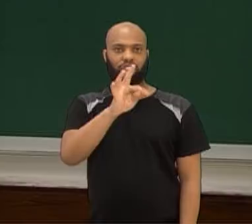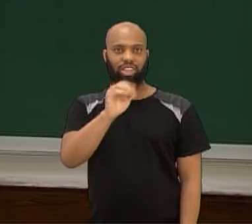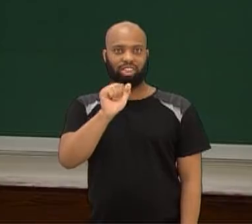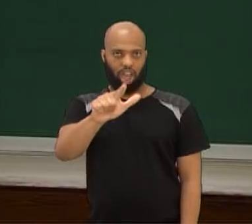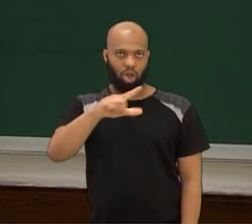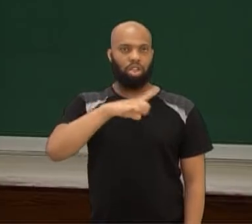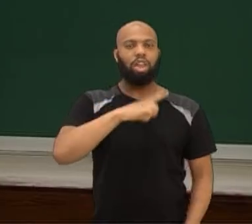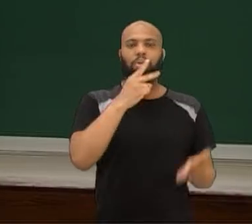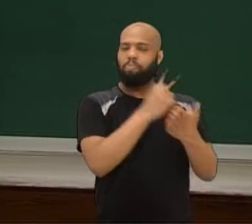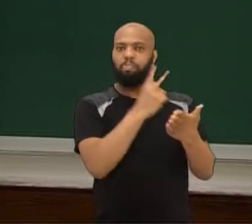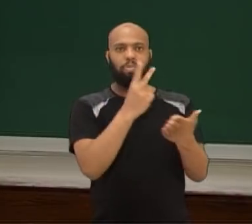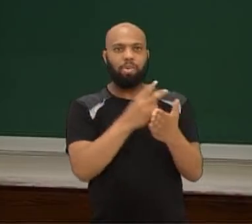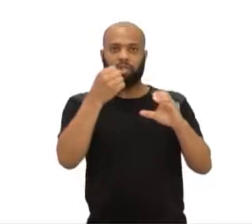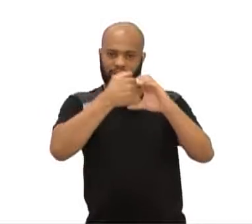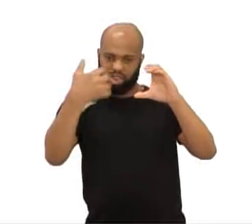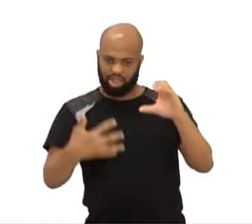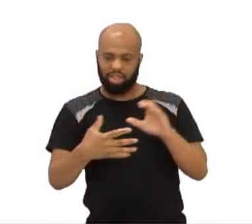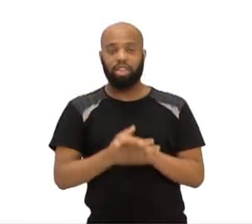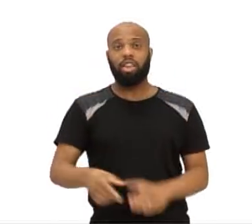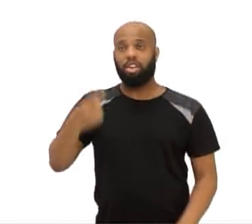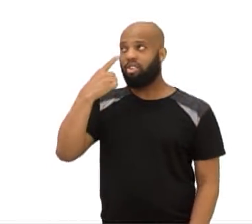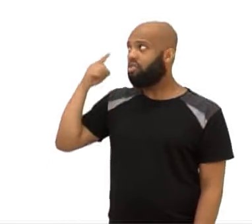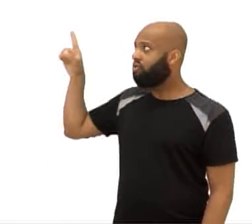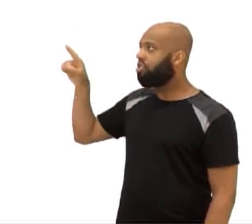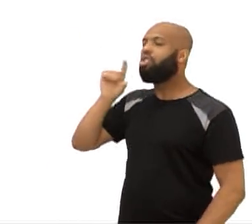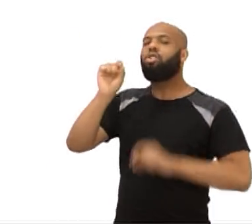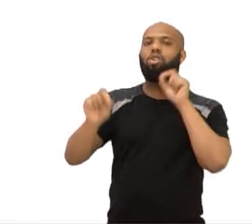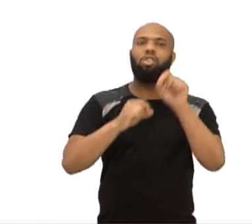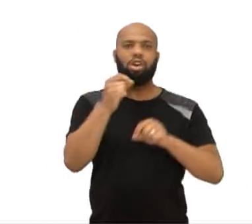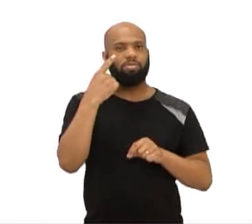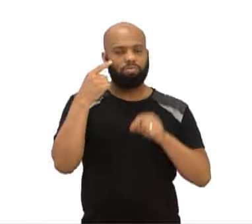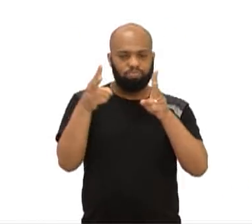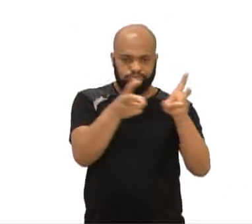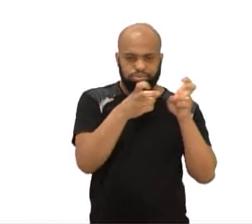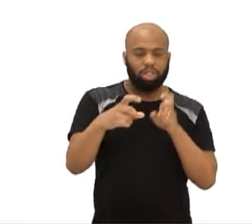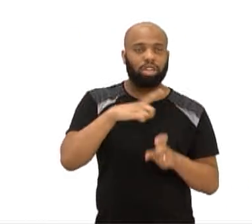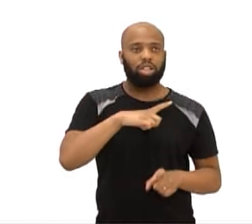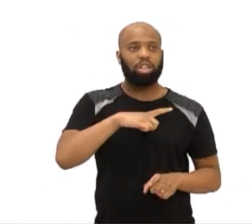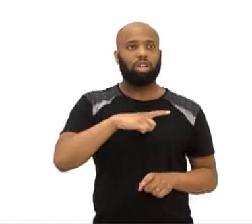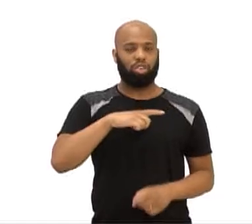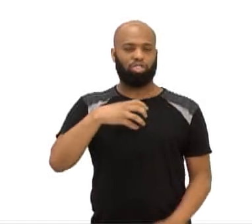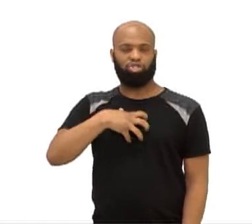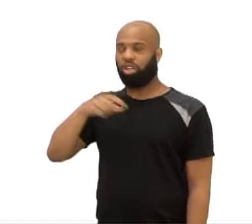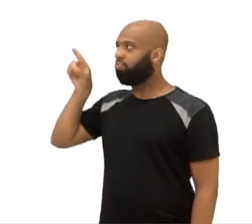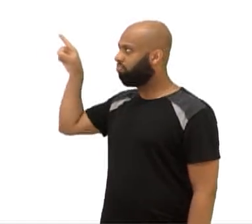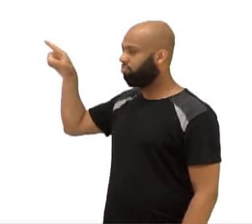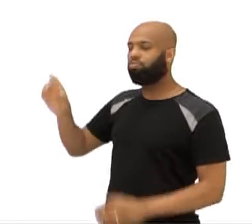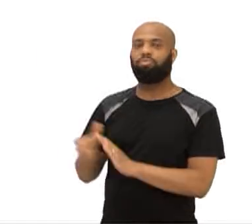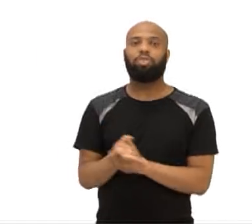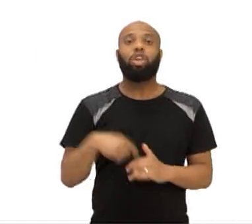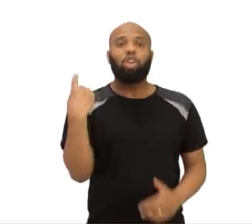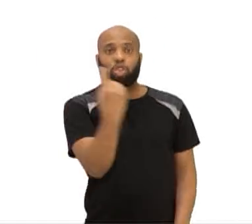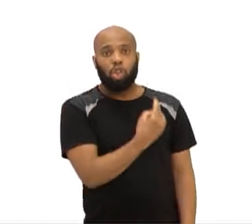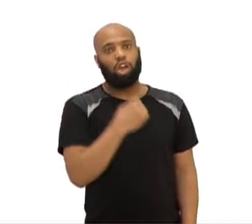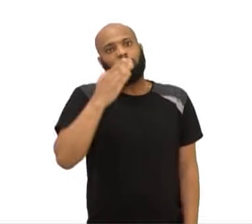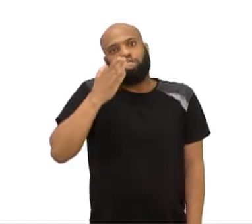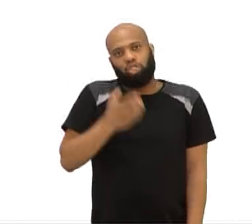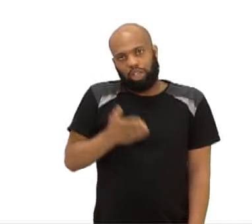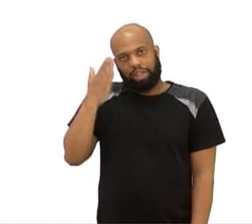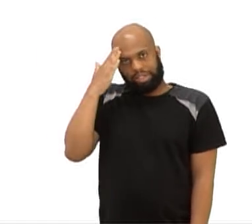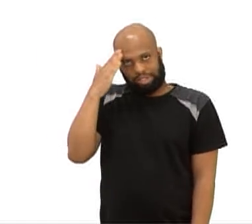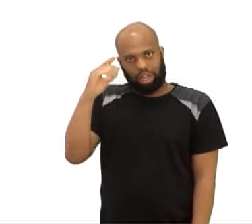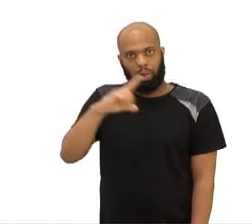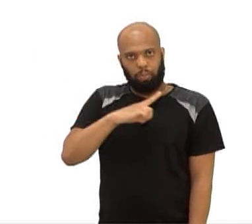as mesmas características. Trouxe aqui para vocês observarem um panfleto digital. Como nós temos